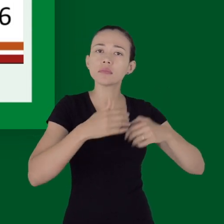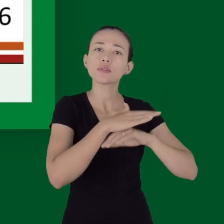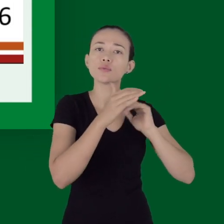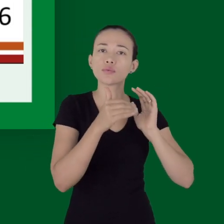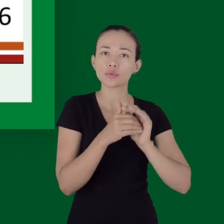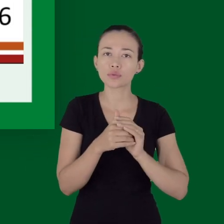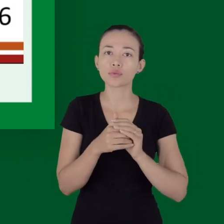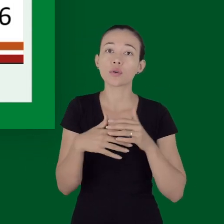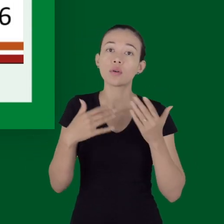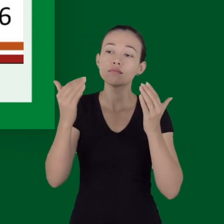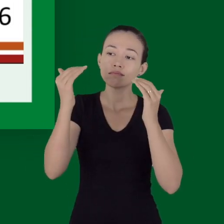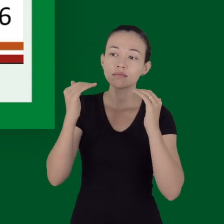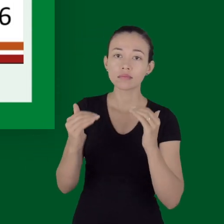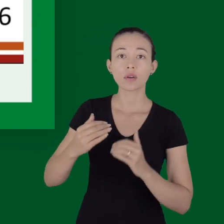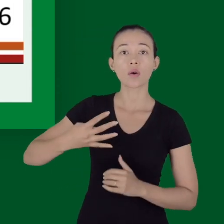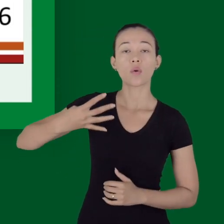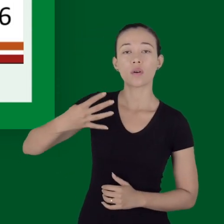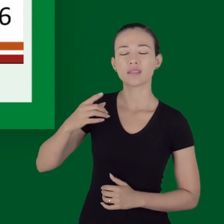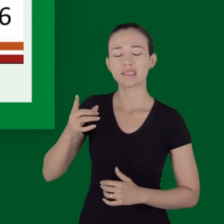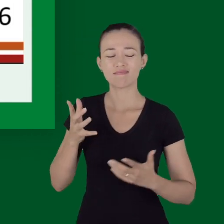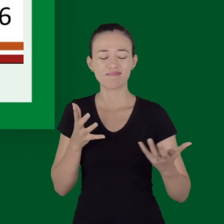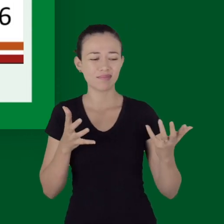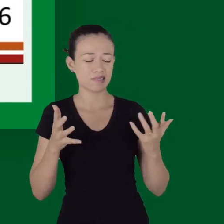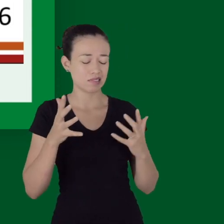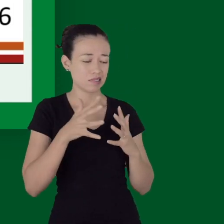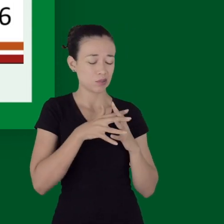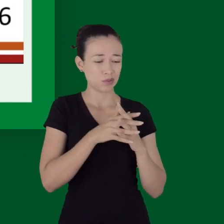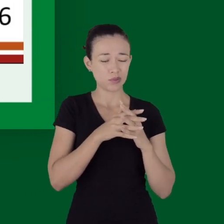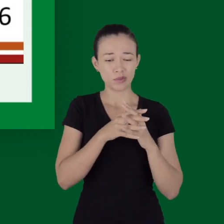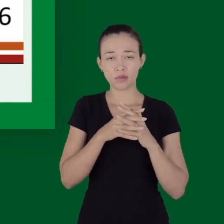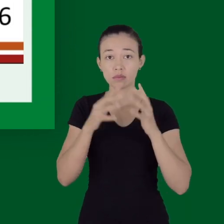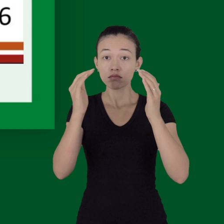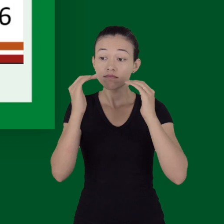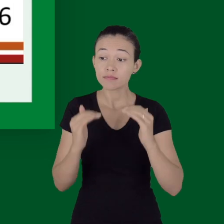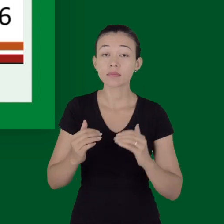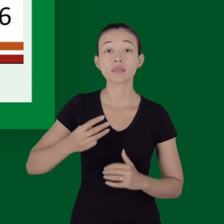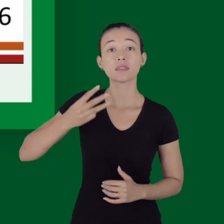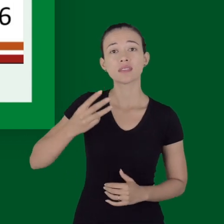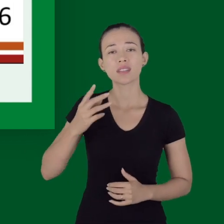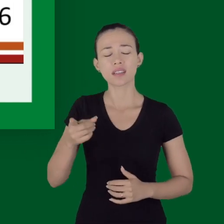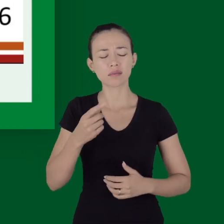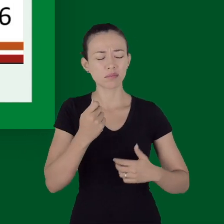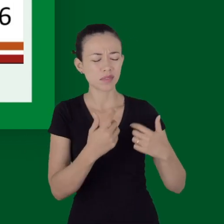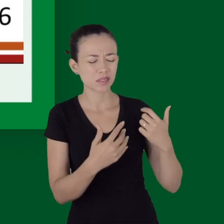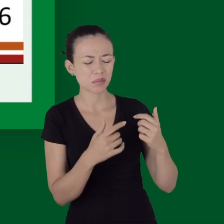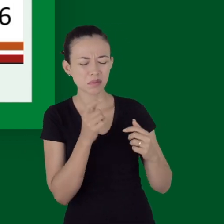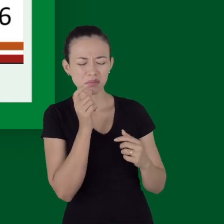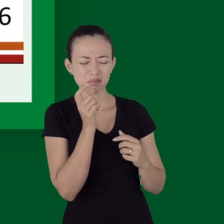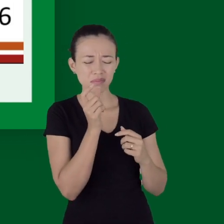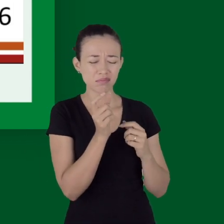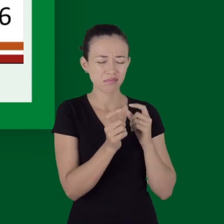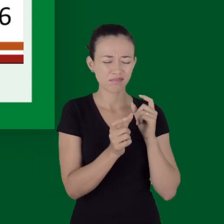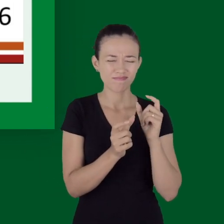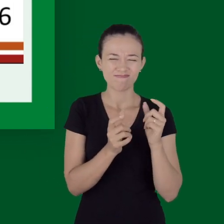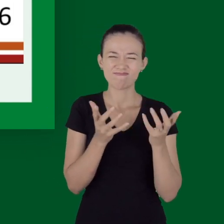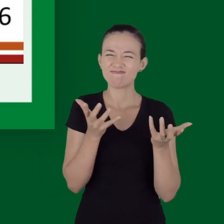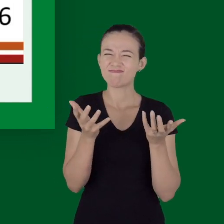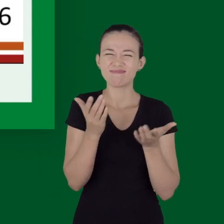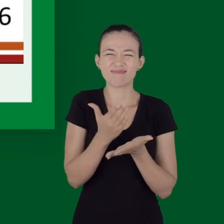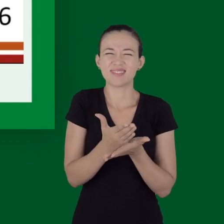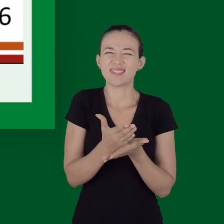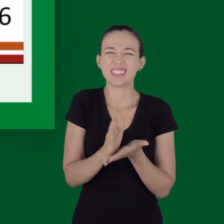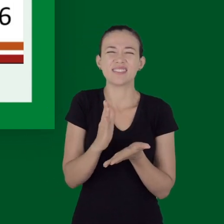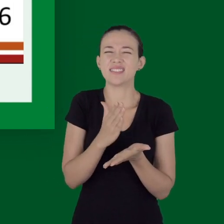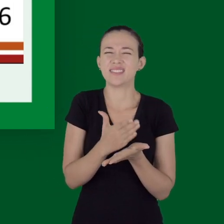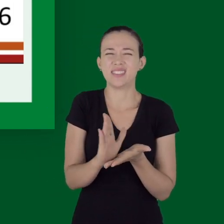inapropriadas, que seriam palavras que não têm relação com aquele contexto. Então, você pergunta uma coisa, ele vai e te responde, ou